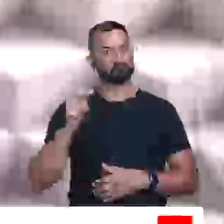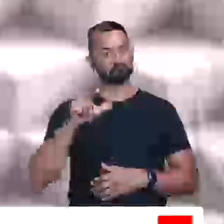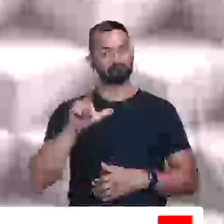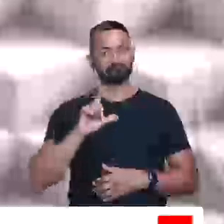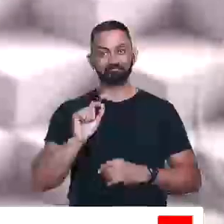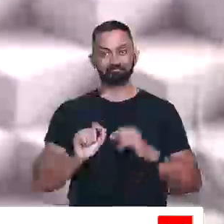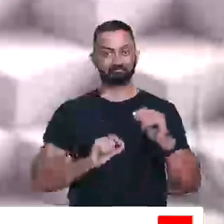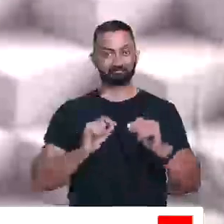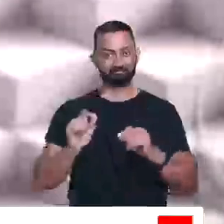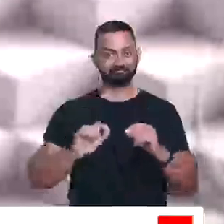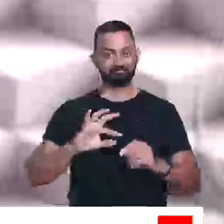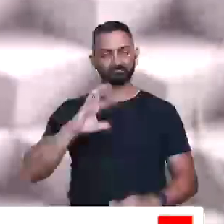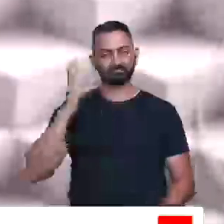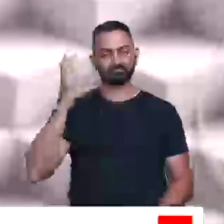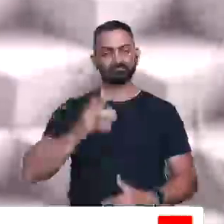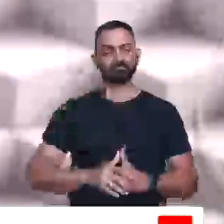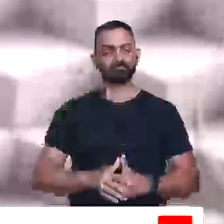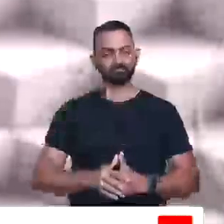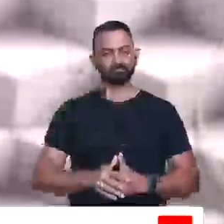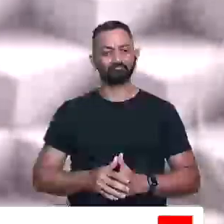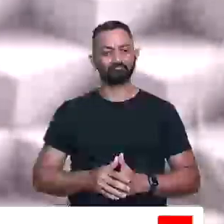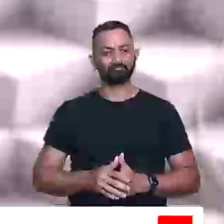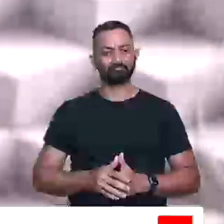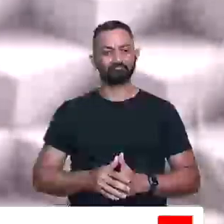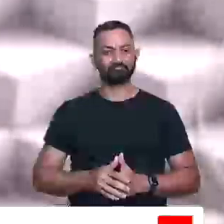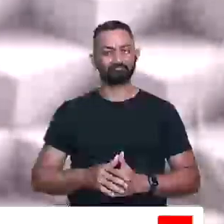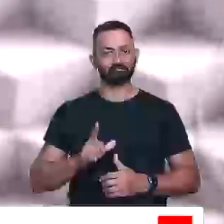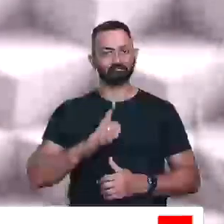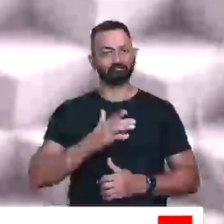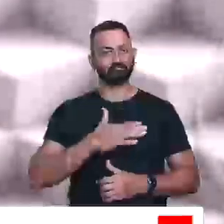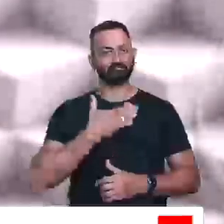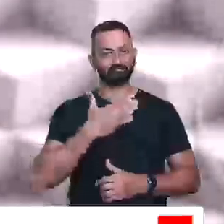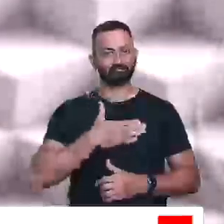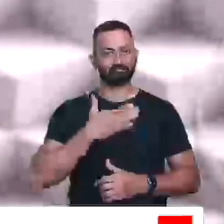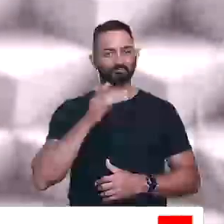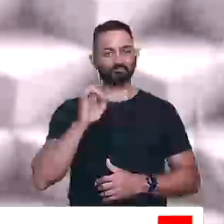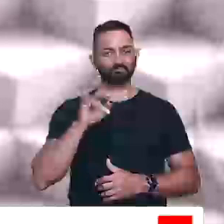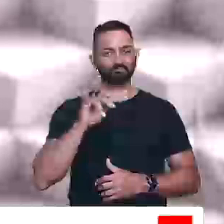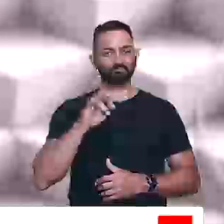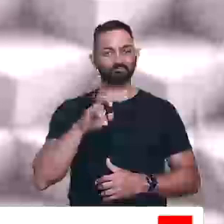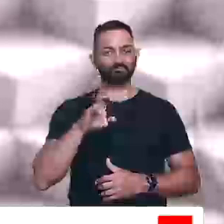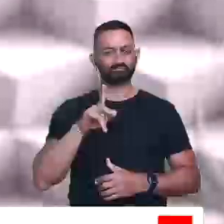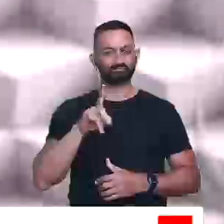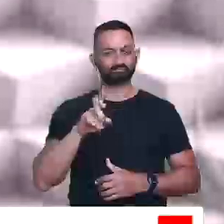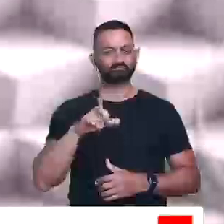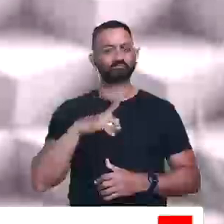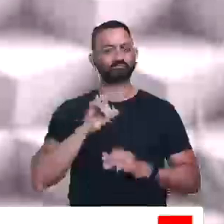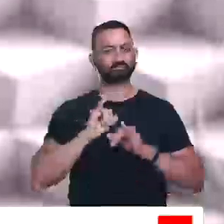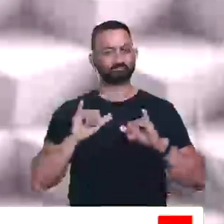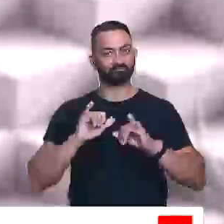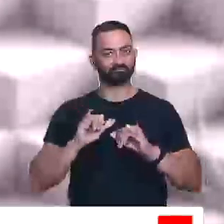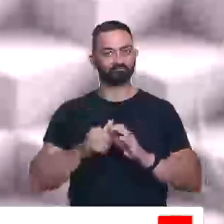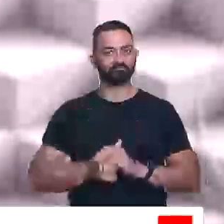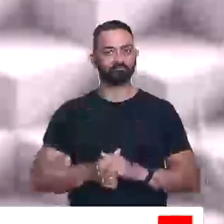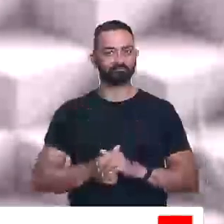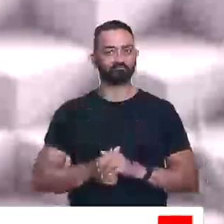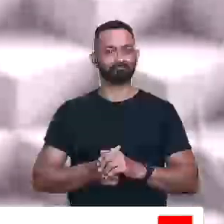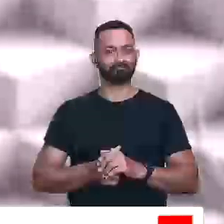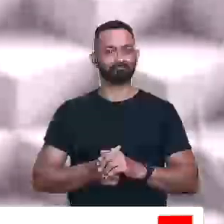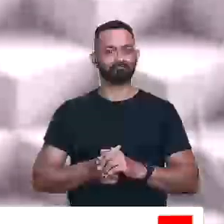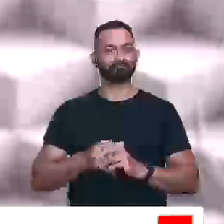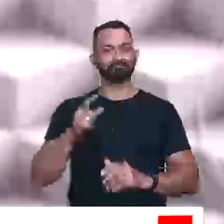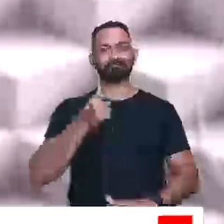bom então aqui de volta né olha só a gente a gente tem um caso bastante inusitada de Buriticupu viu que repercutiu bastante aqui também